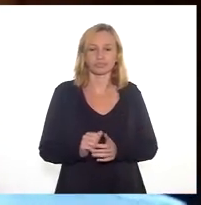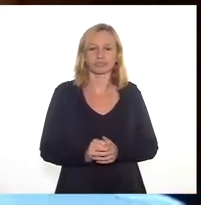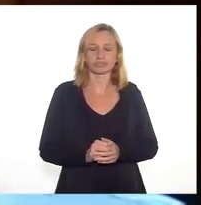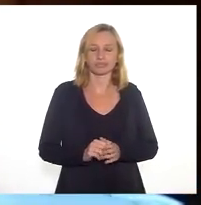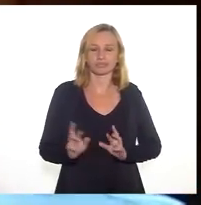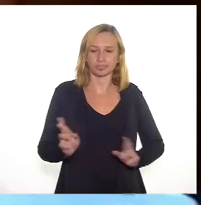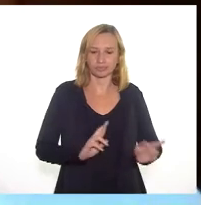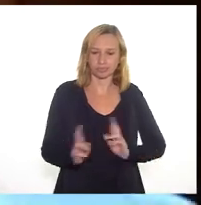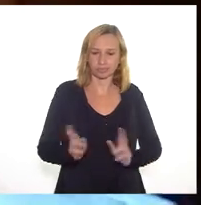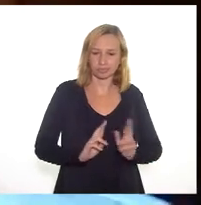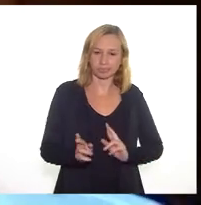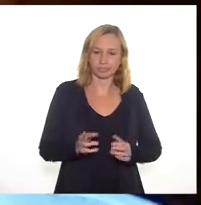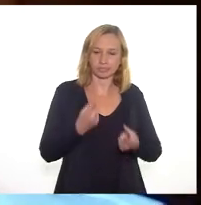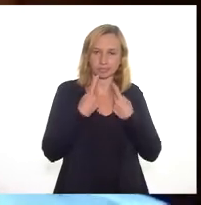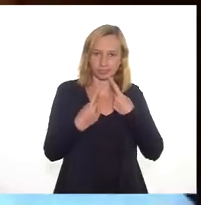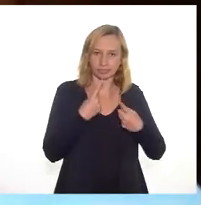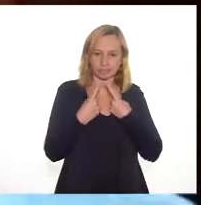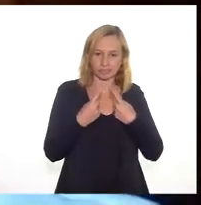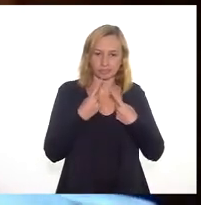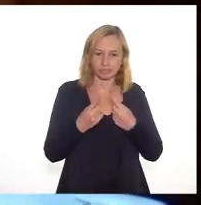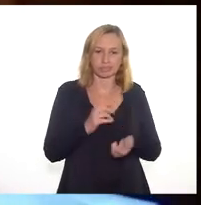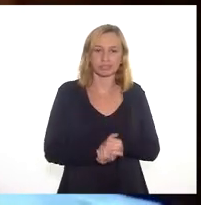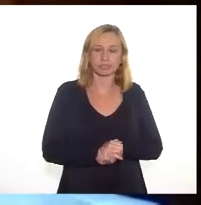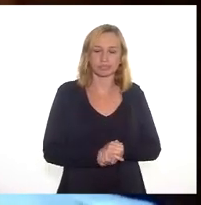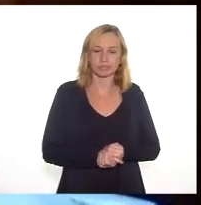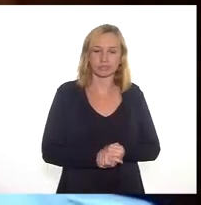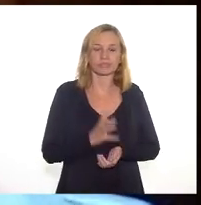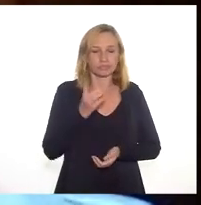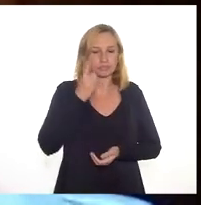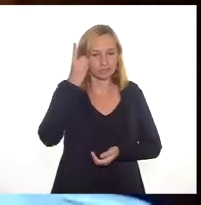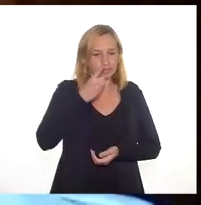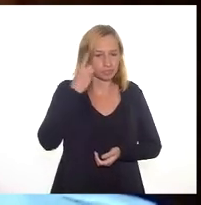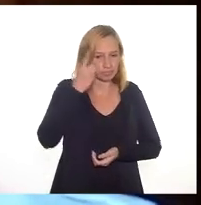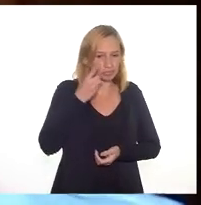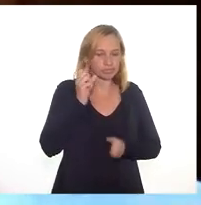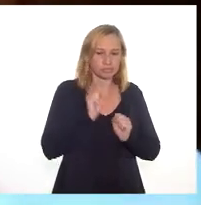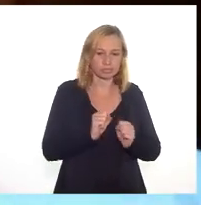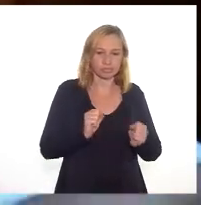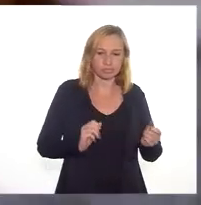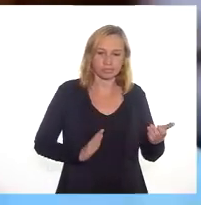discutir com esse viés e conclamar deputados e deputadas para que a gente possa